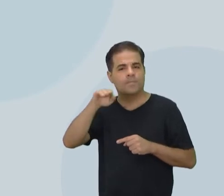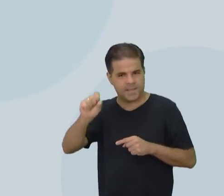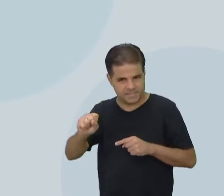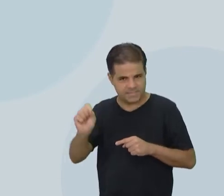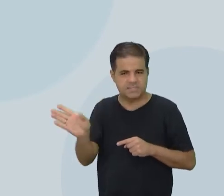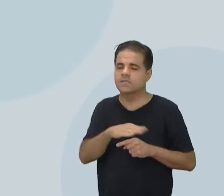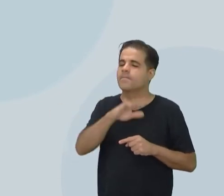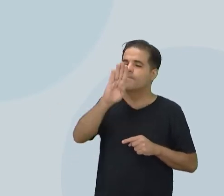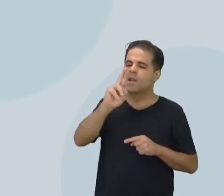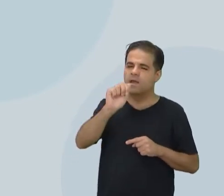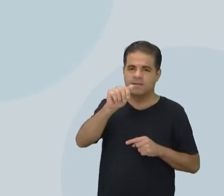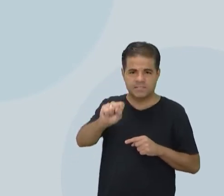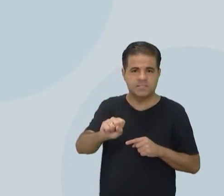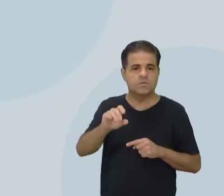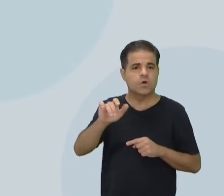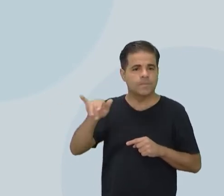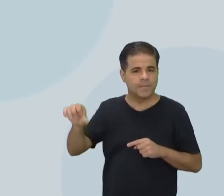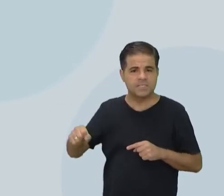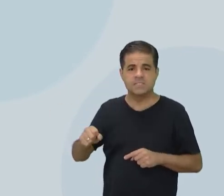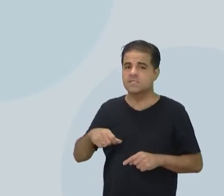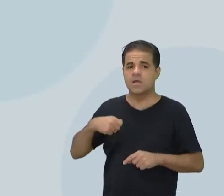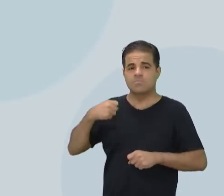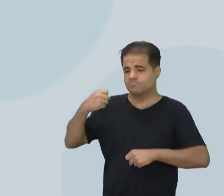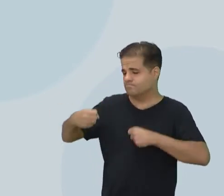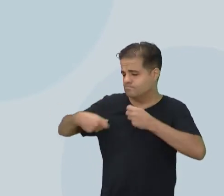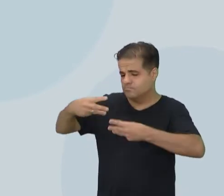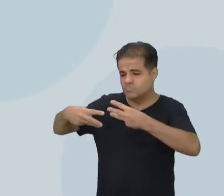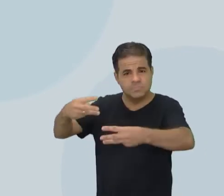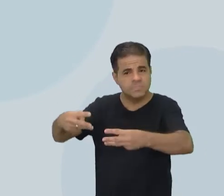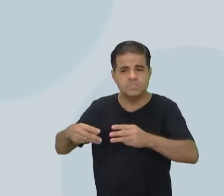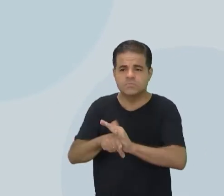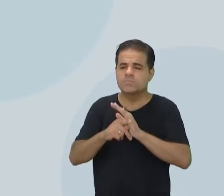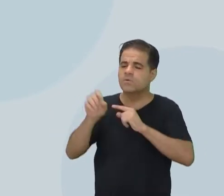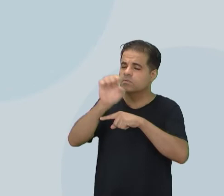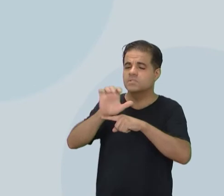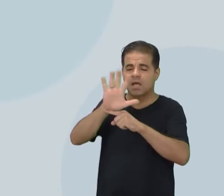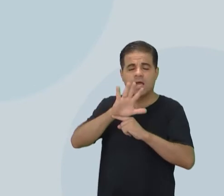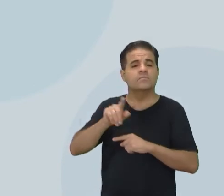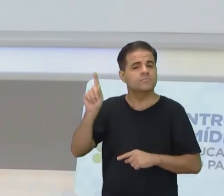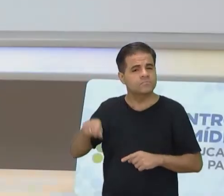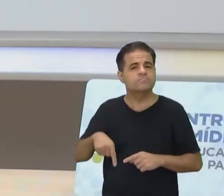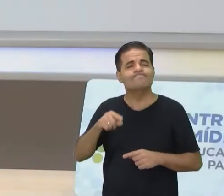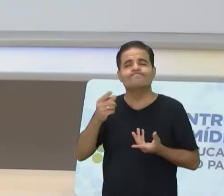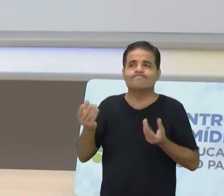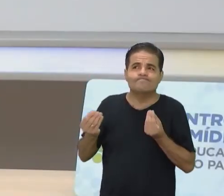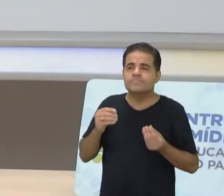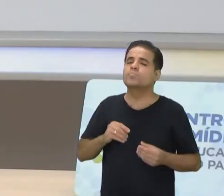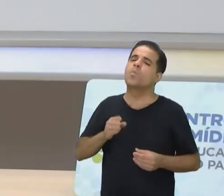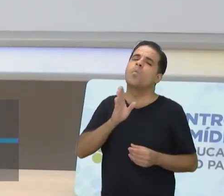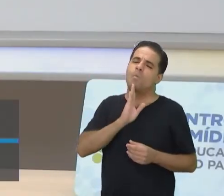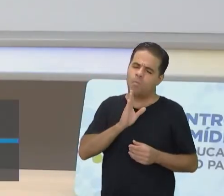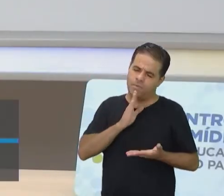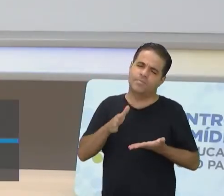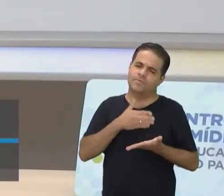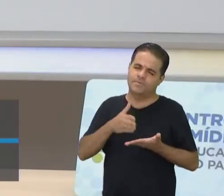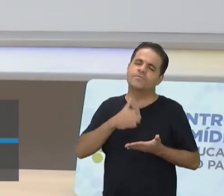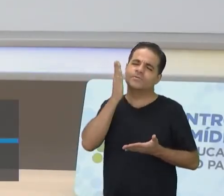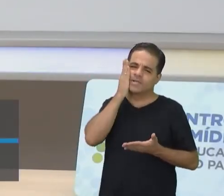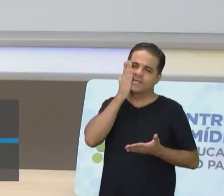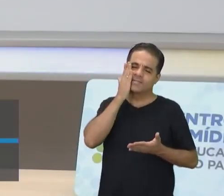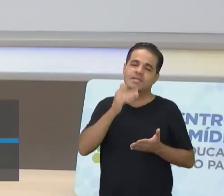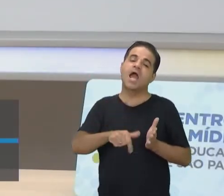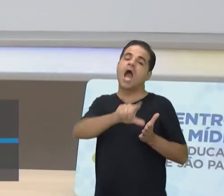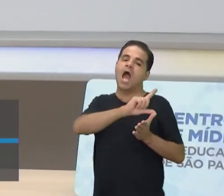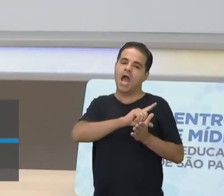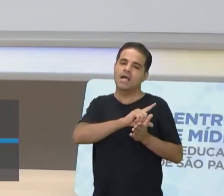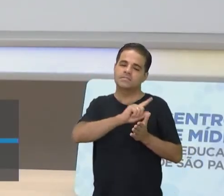de como não fui ministro de Estado. Então, o legal desse é que, como eu conheço o livro, eu sei o que veio